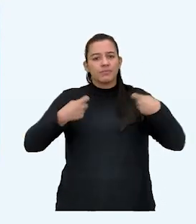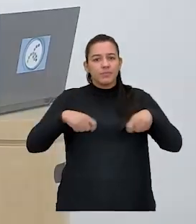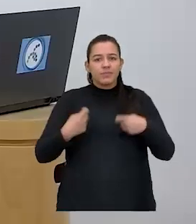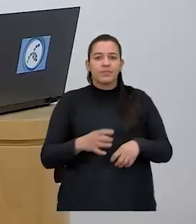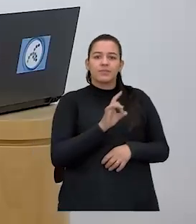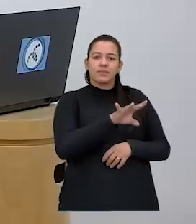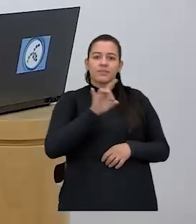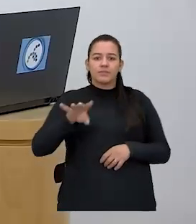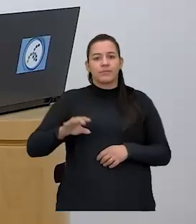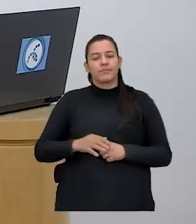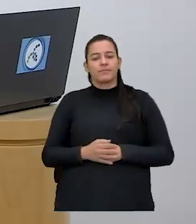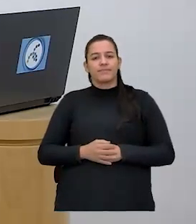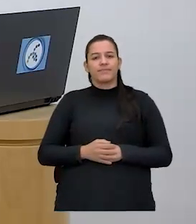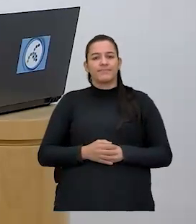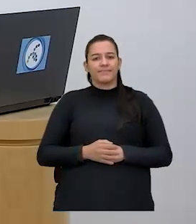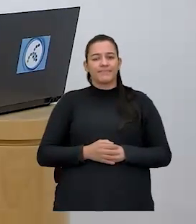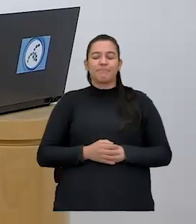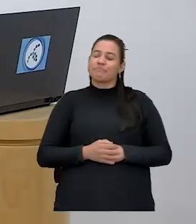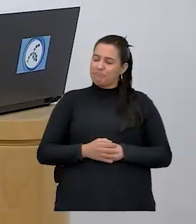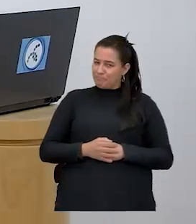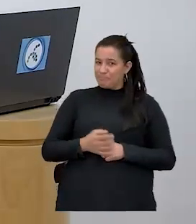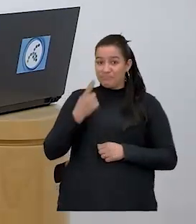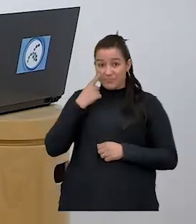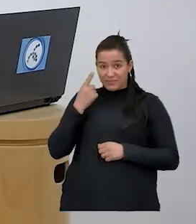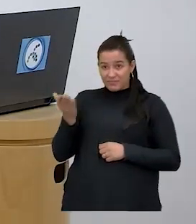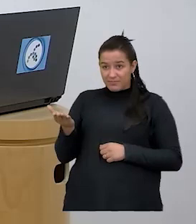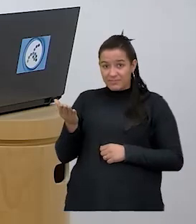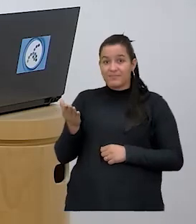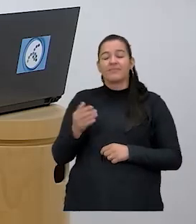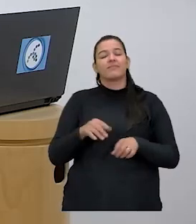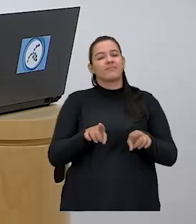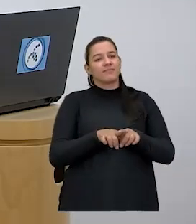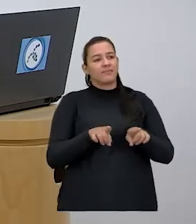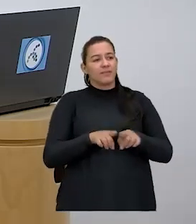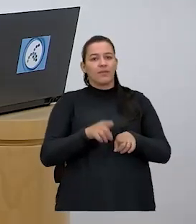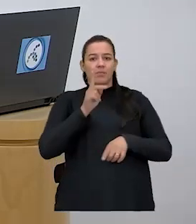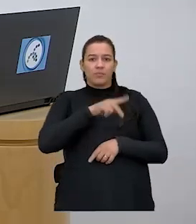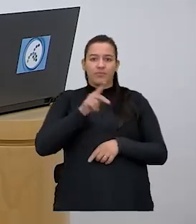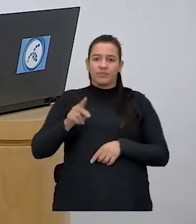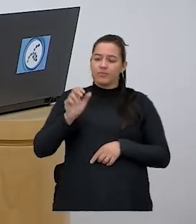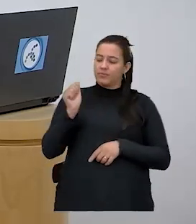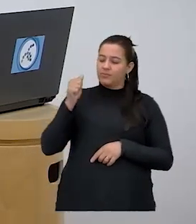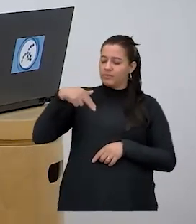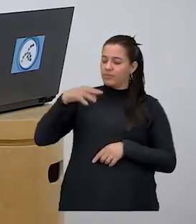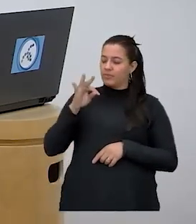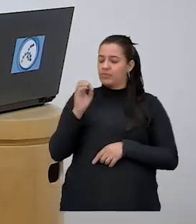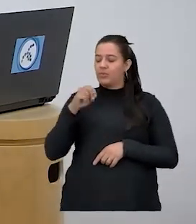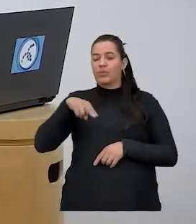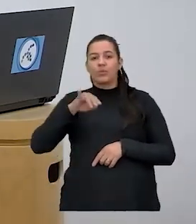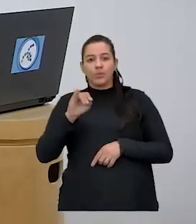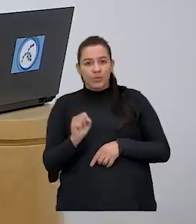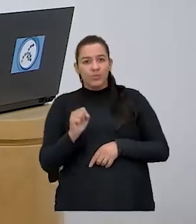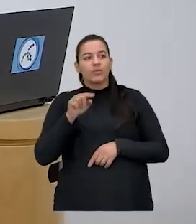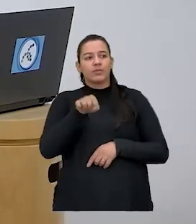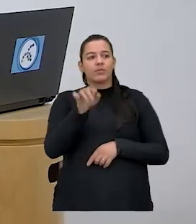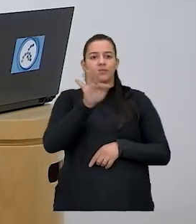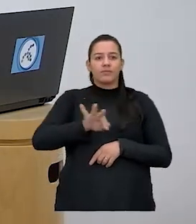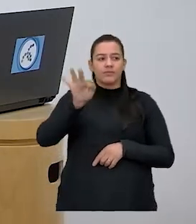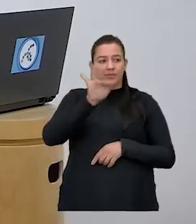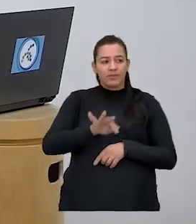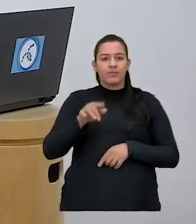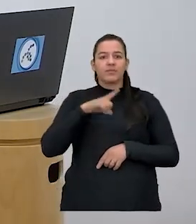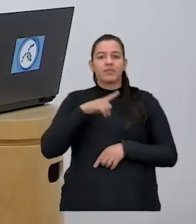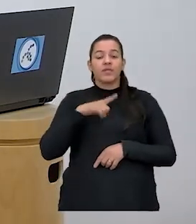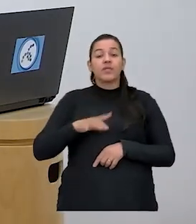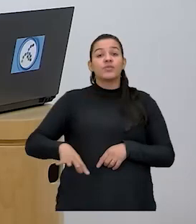necessidades fossem atendidas. É isso aí. Então vocês viram aí, né, pelas palavras do professor Antônio aí, da Universidade Federal, lá do